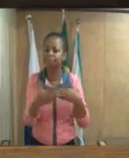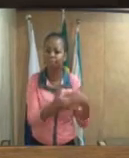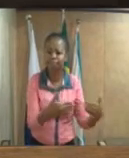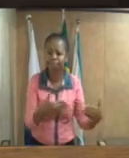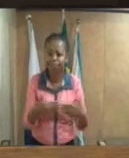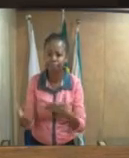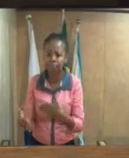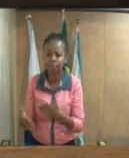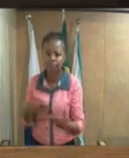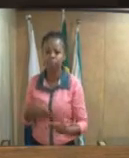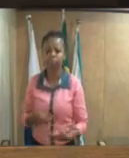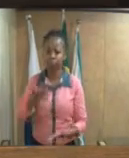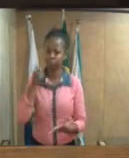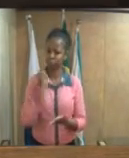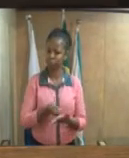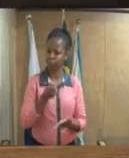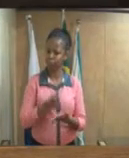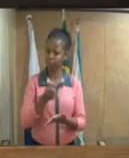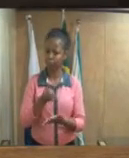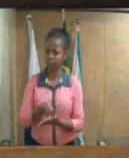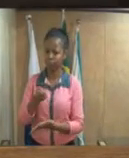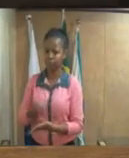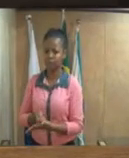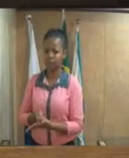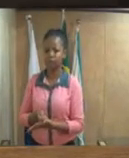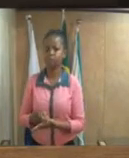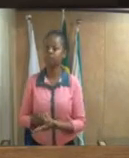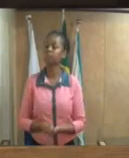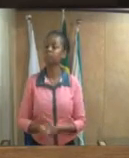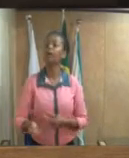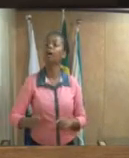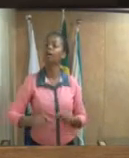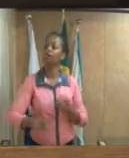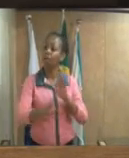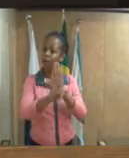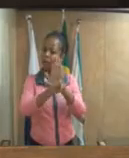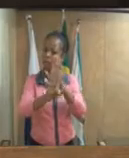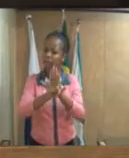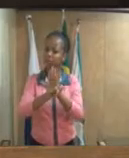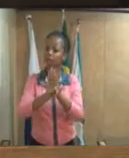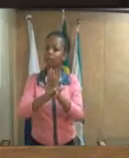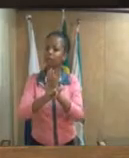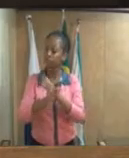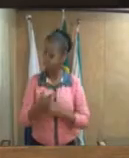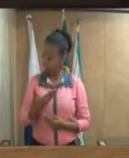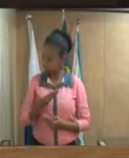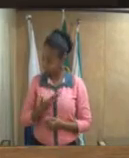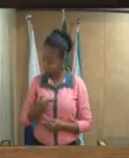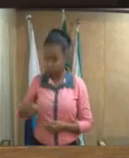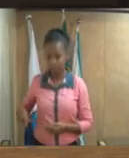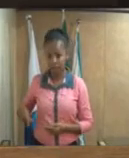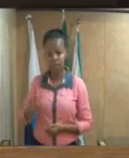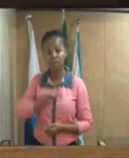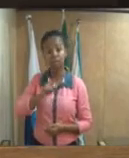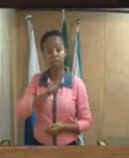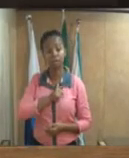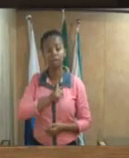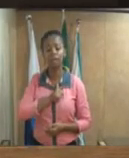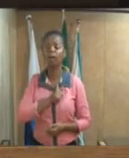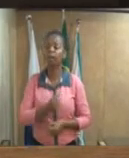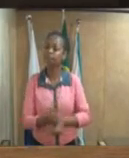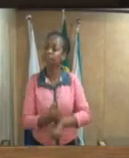qualquer exigência do ponto de vista legal, Vossa Excelência teve a sensibilidade de recepcionar e